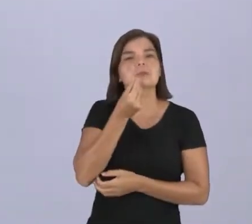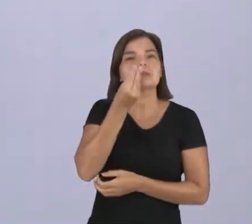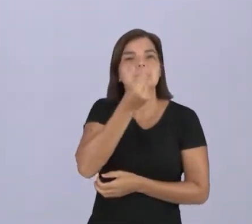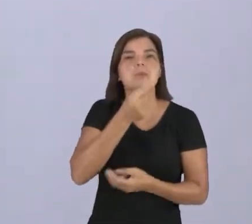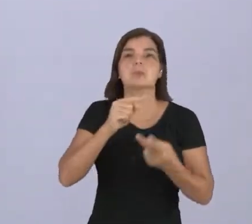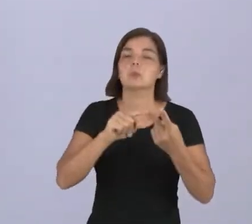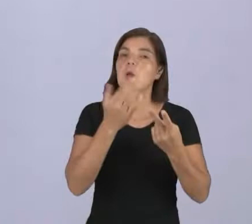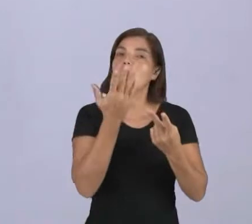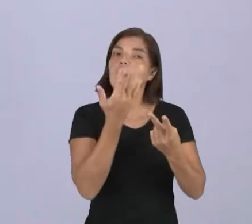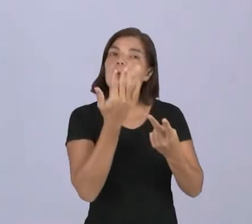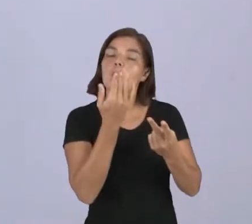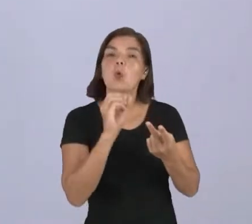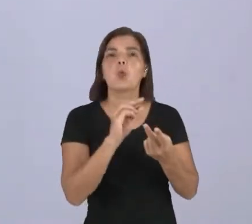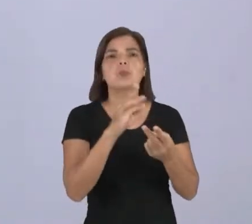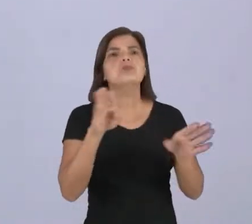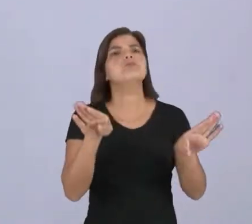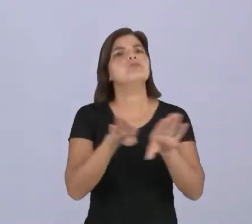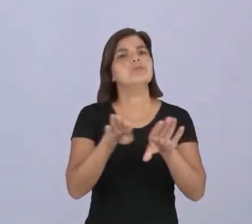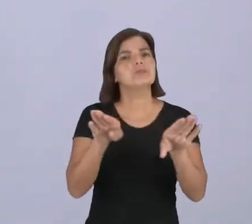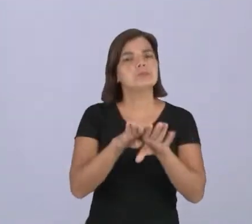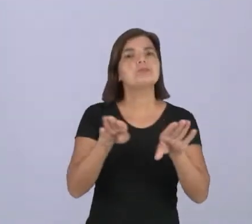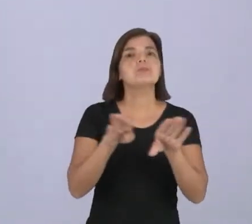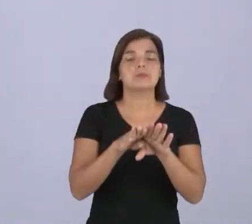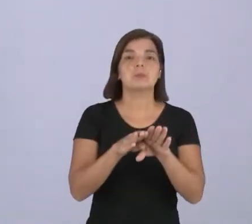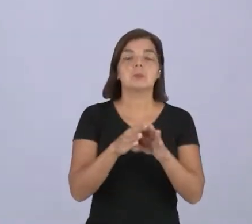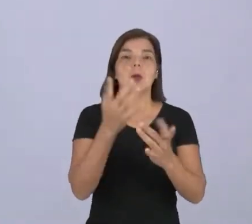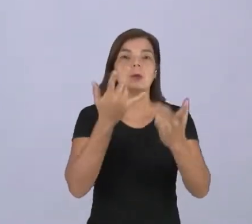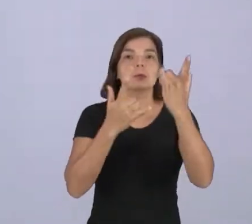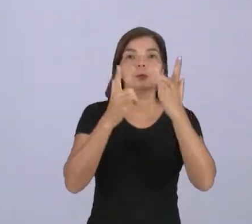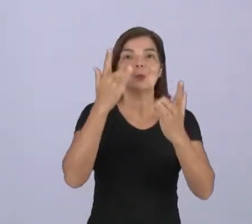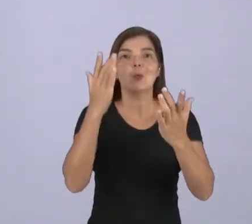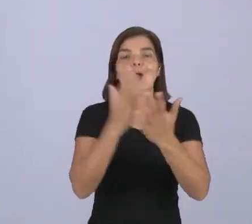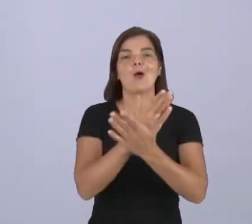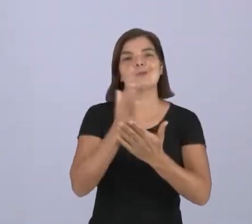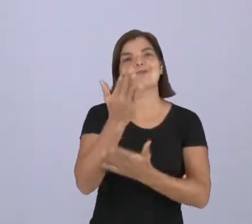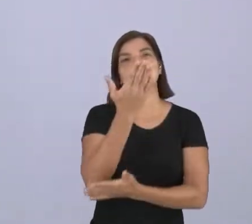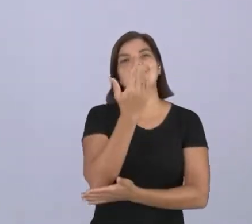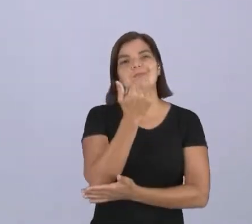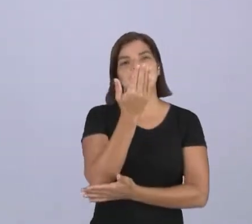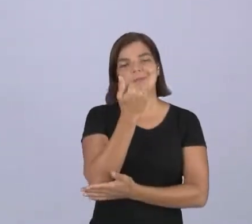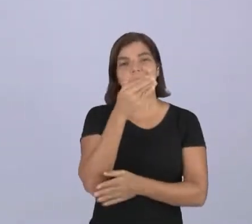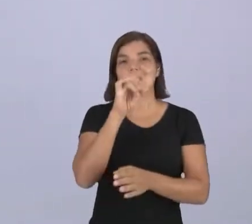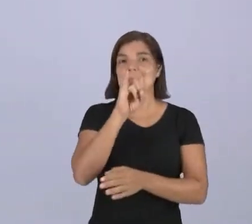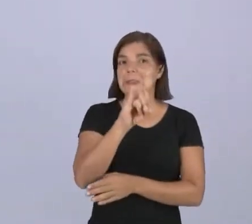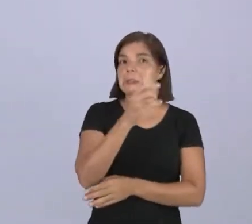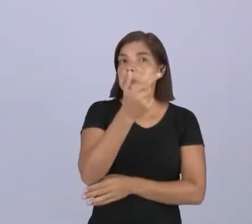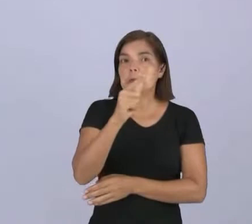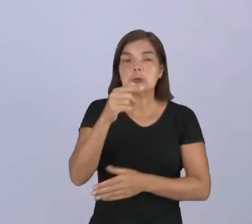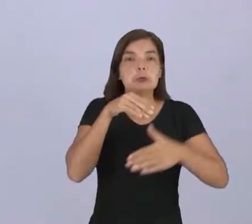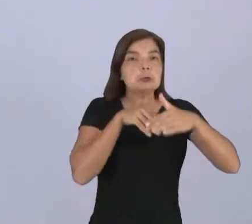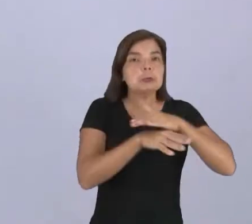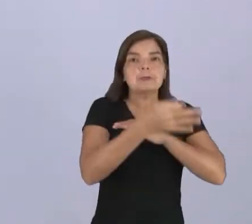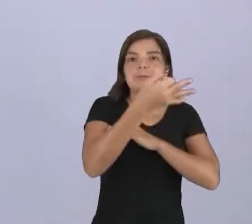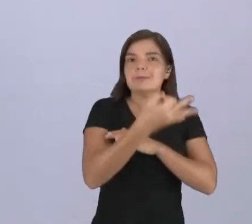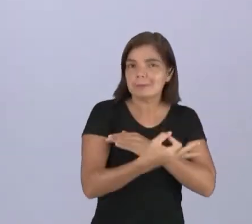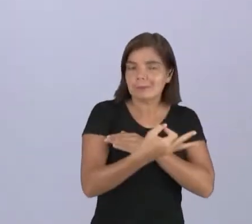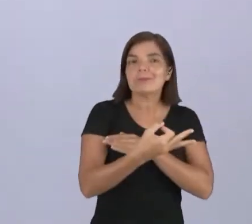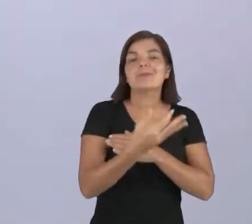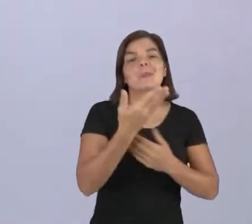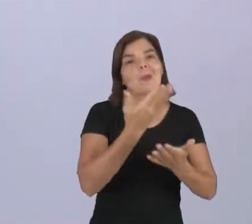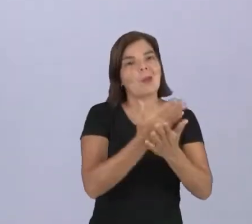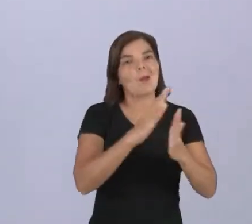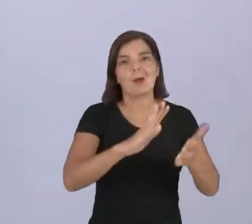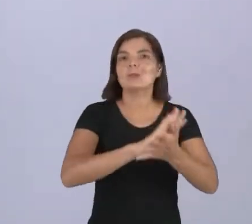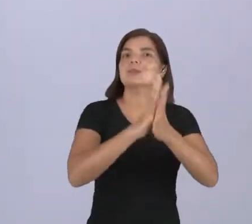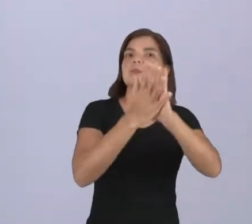para dar cor, ou até mesmo para tornar mais atrativo alguns alimentos, né? E se não tiverem um armazenamento adequado, acaba